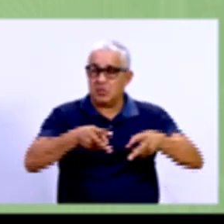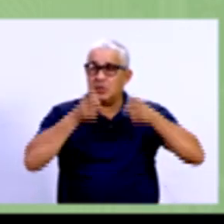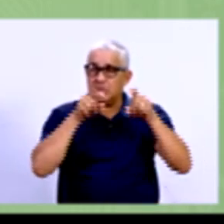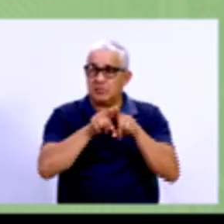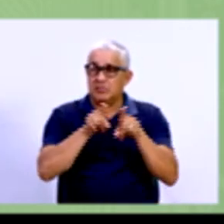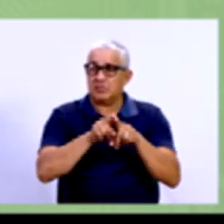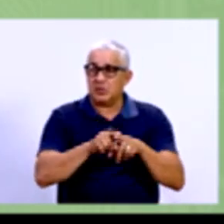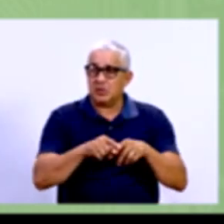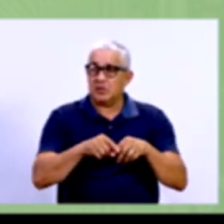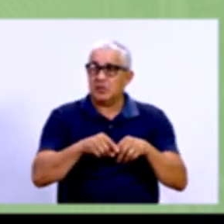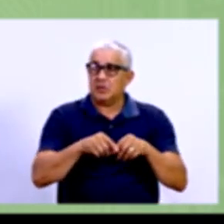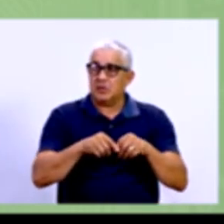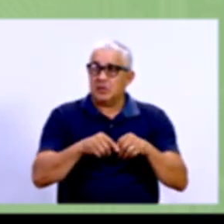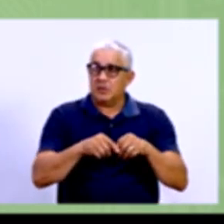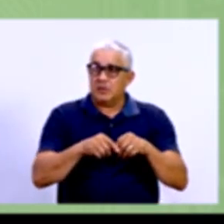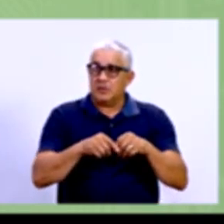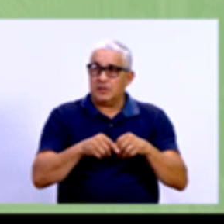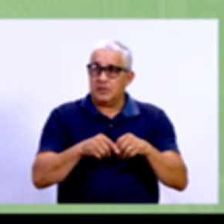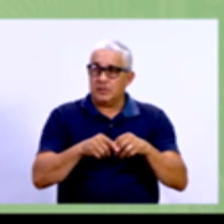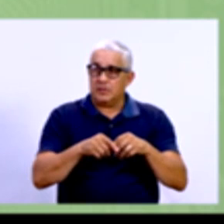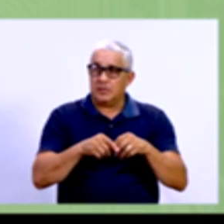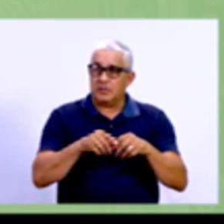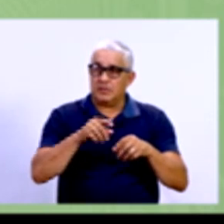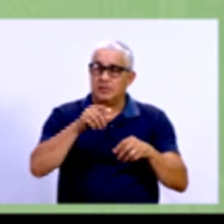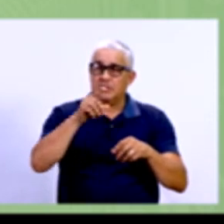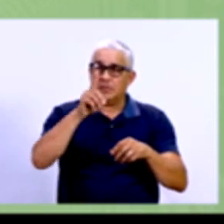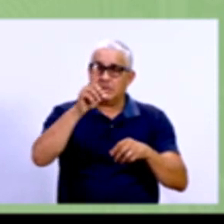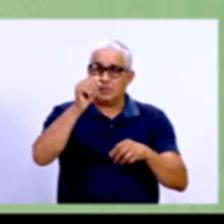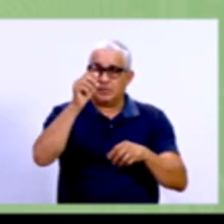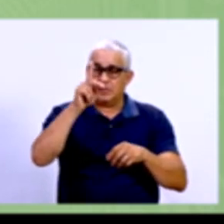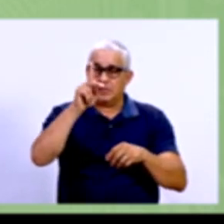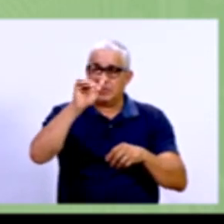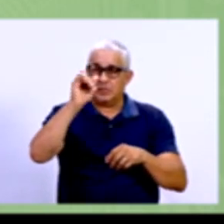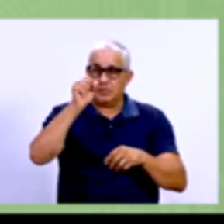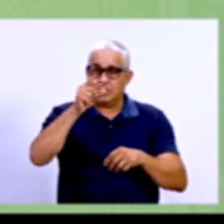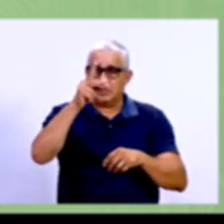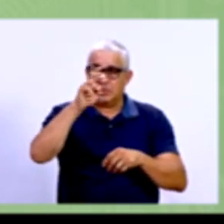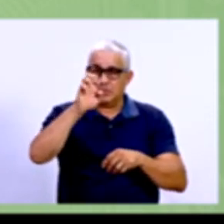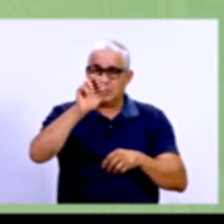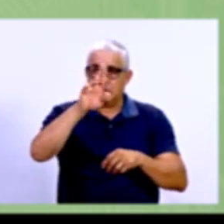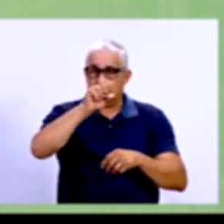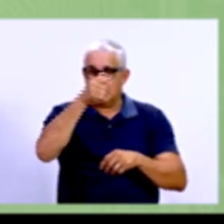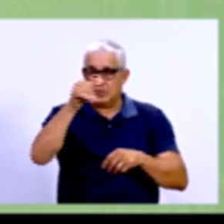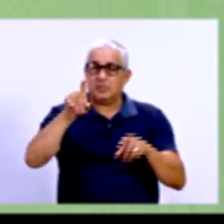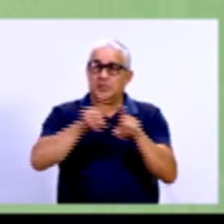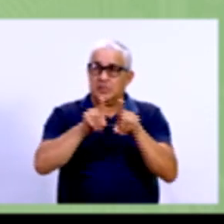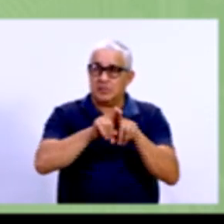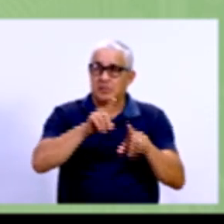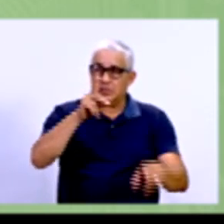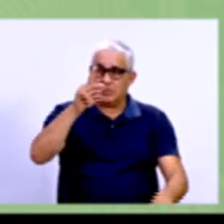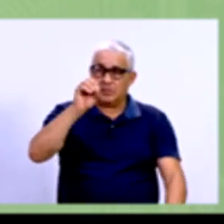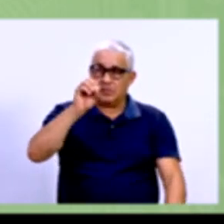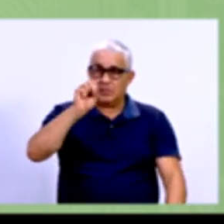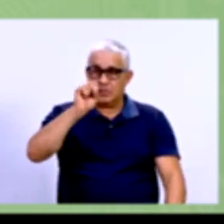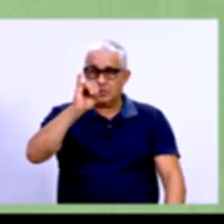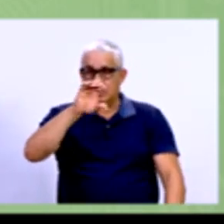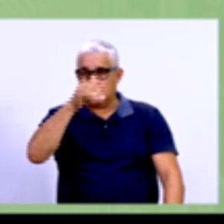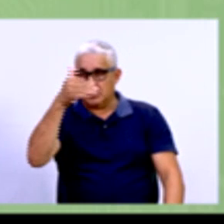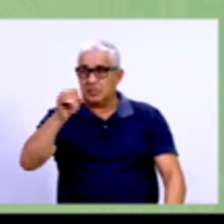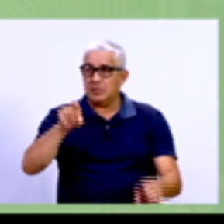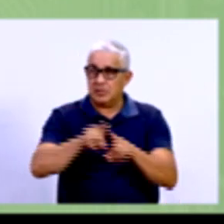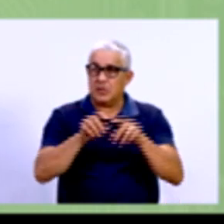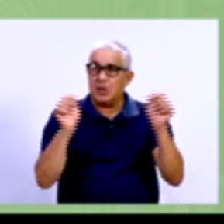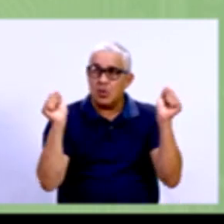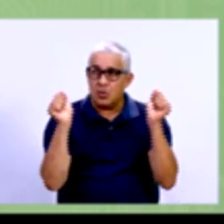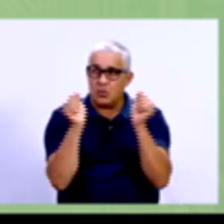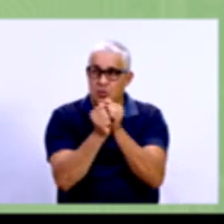casos, as medidas de dispersão e posição são usadas conjuntamente, tá? A gente viu isso também, porque para a